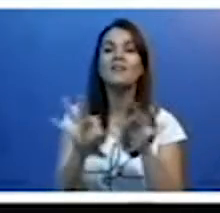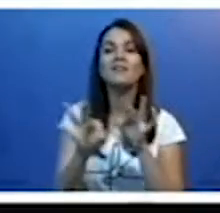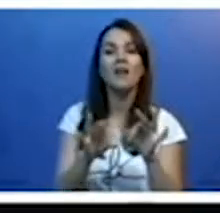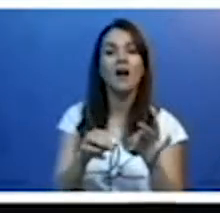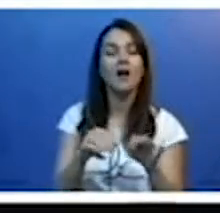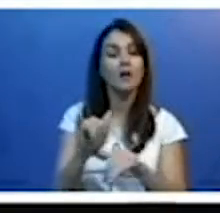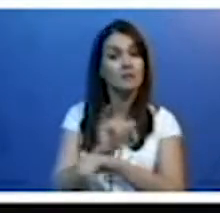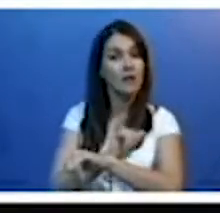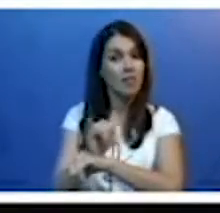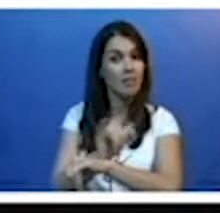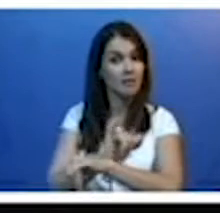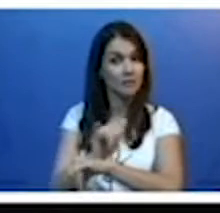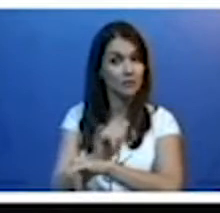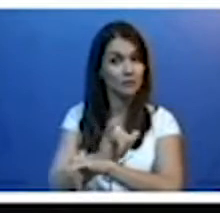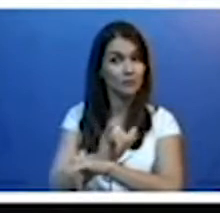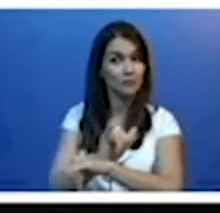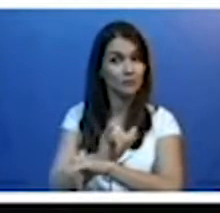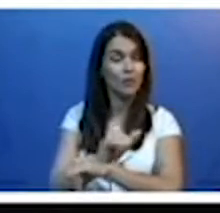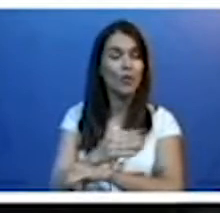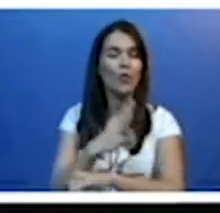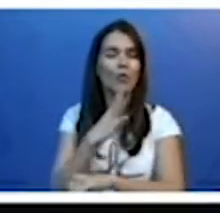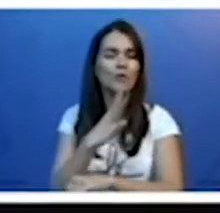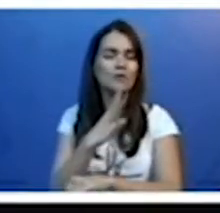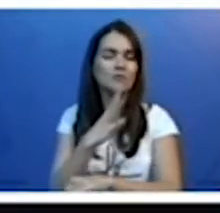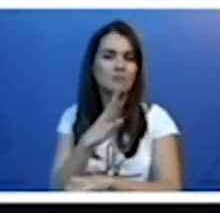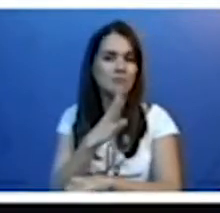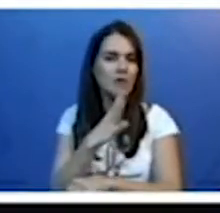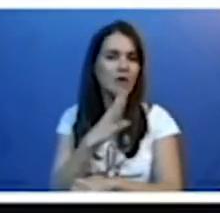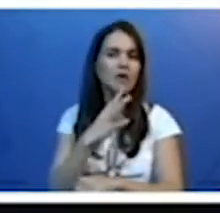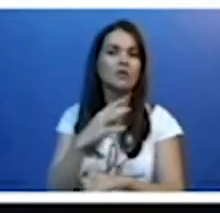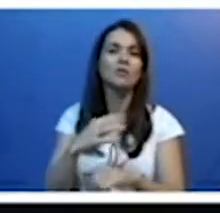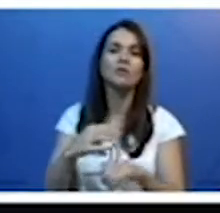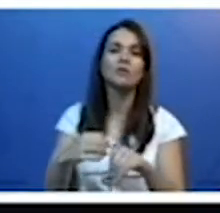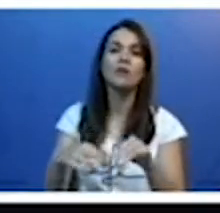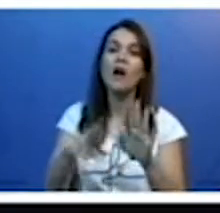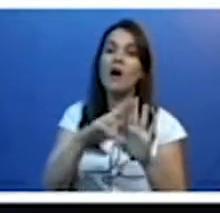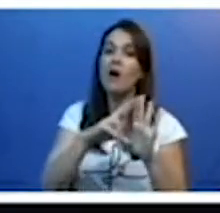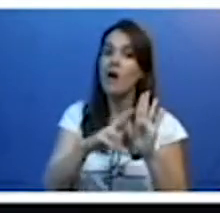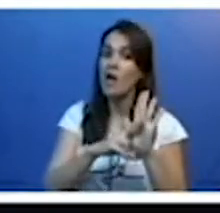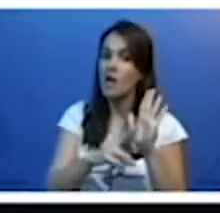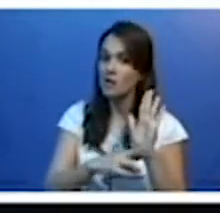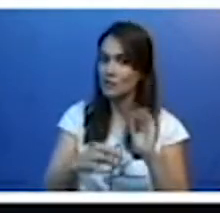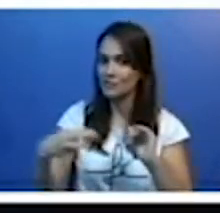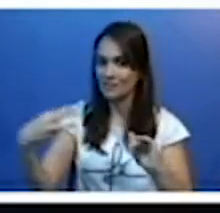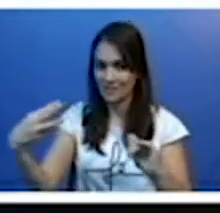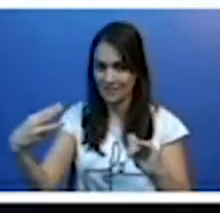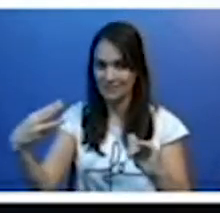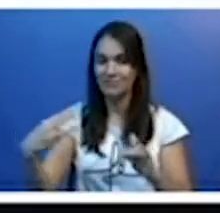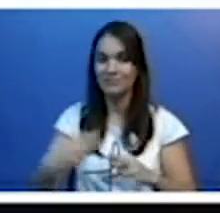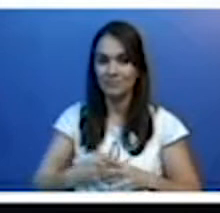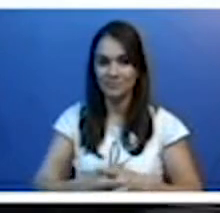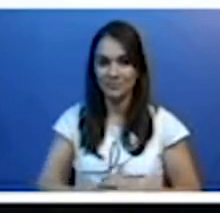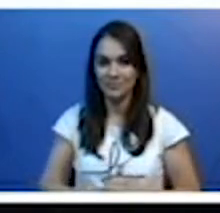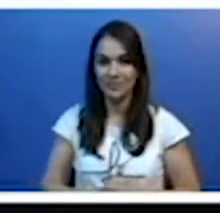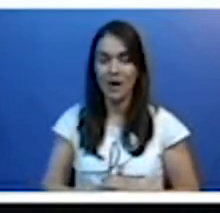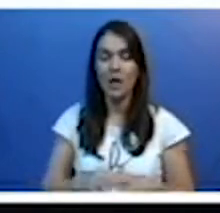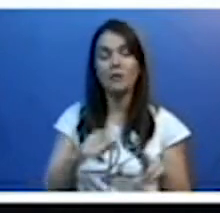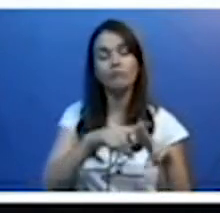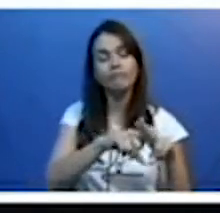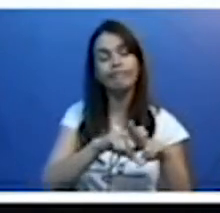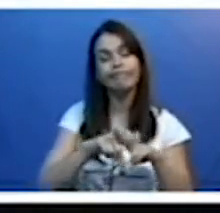estratégia, baseado no conhecimento prévio de 3 valores. Por